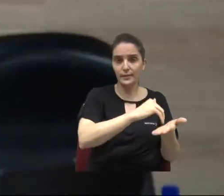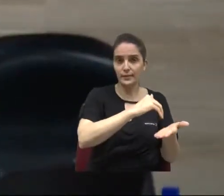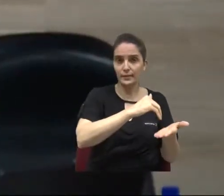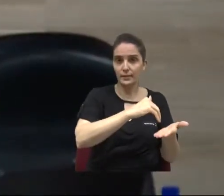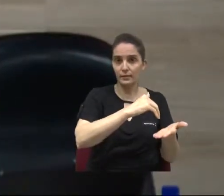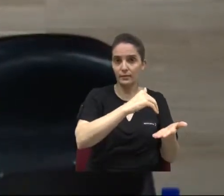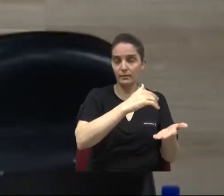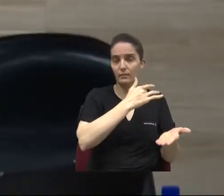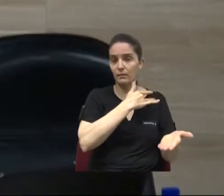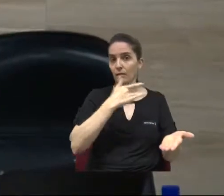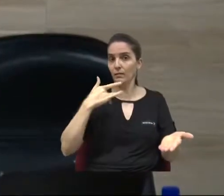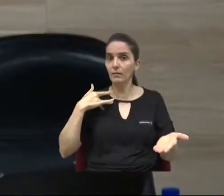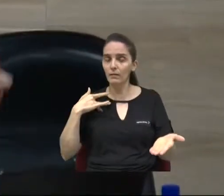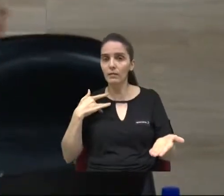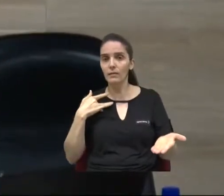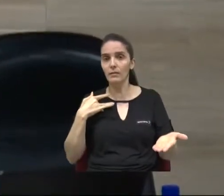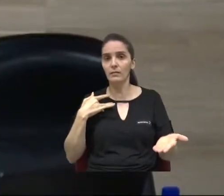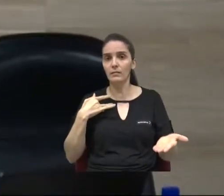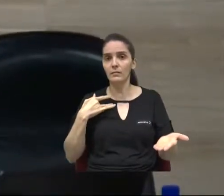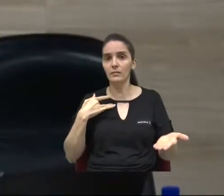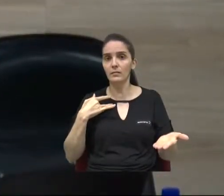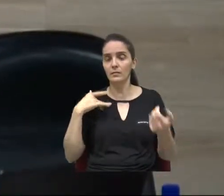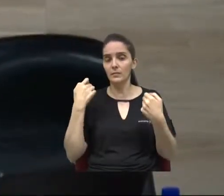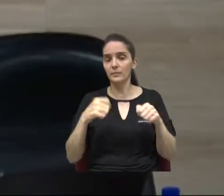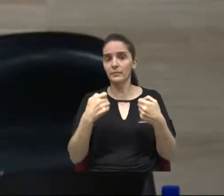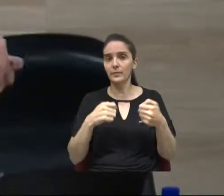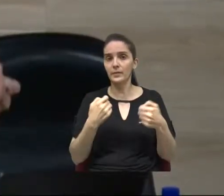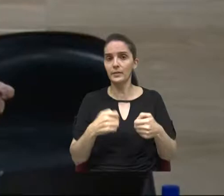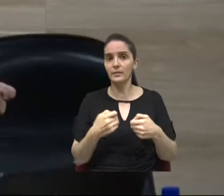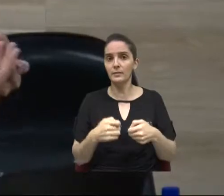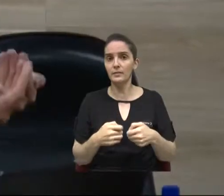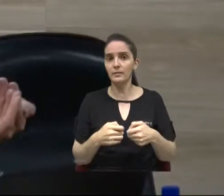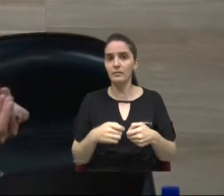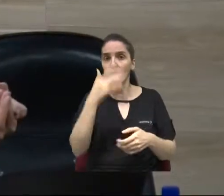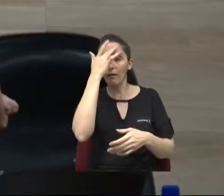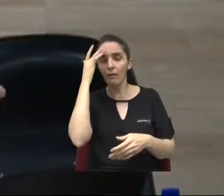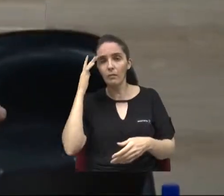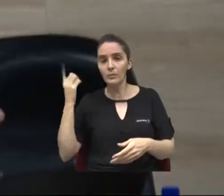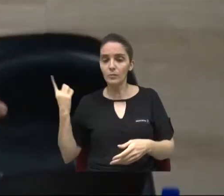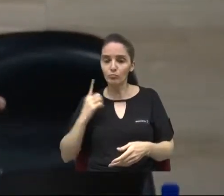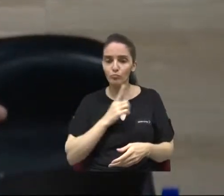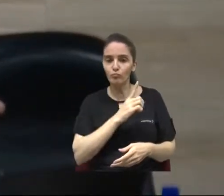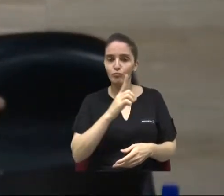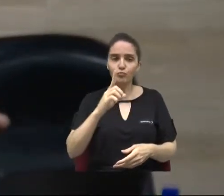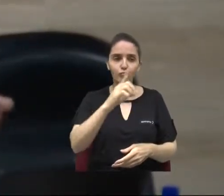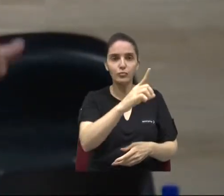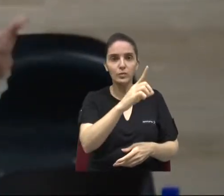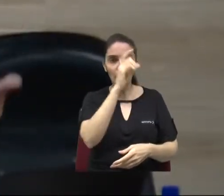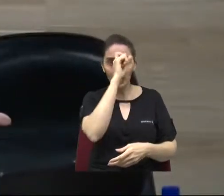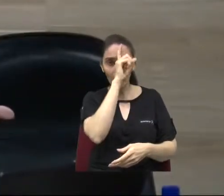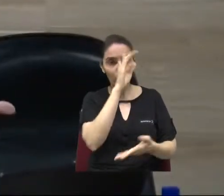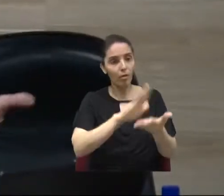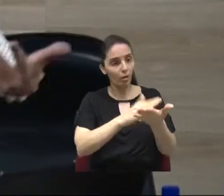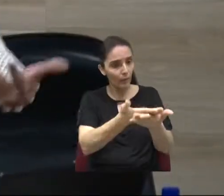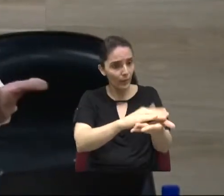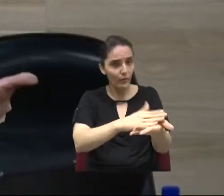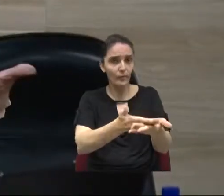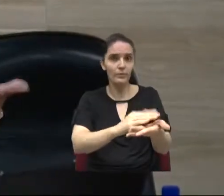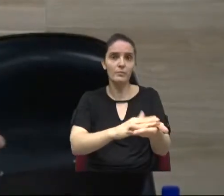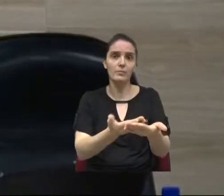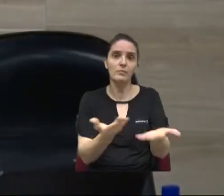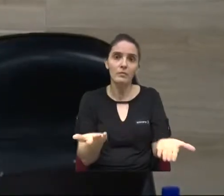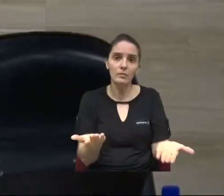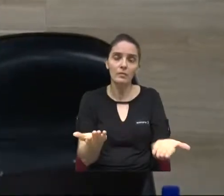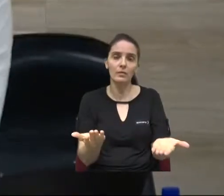foram vários anos assim, que desloque alguém para fazer essa interpretação, para que possa fazer